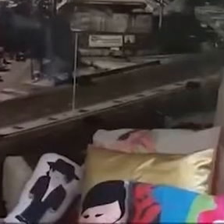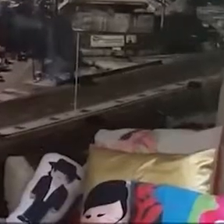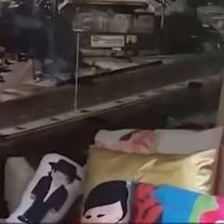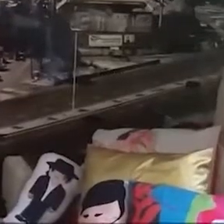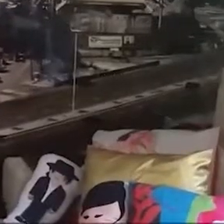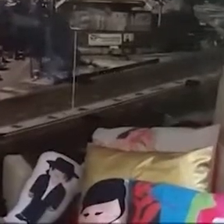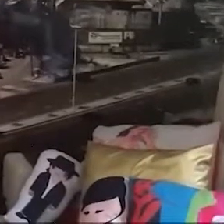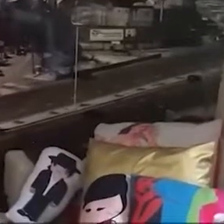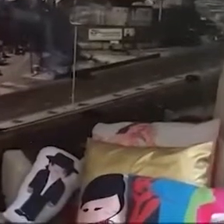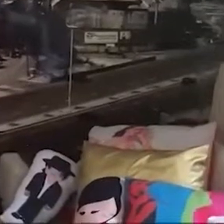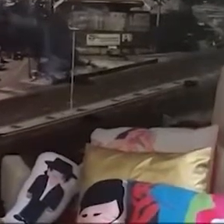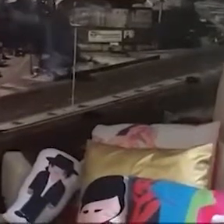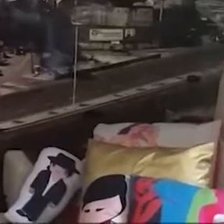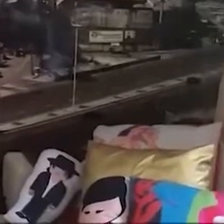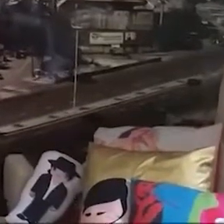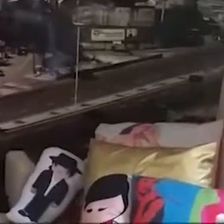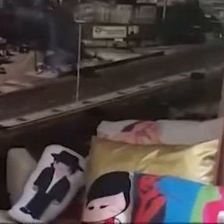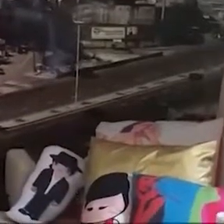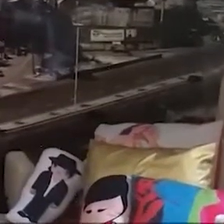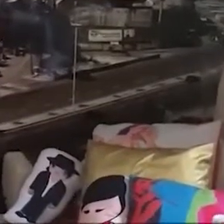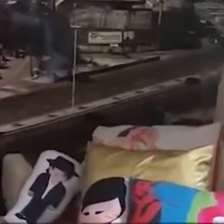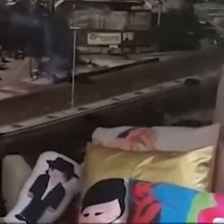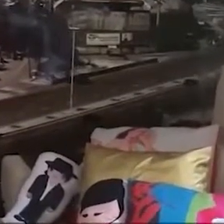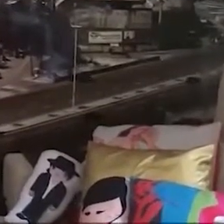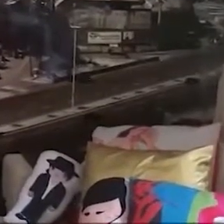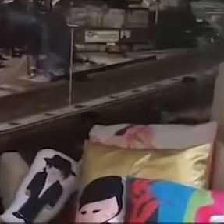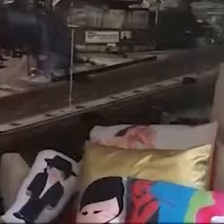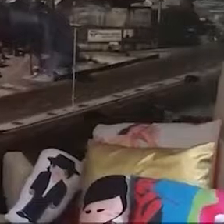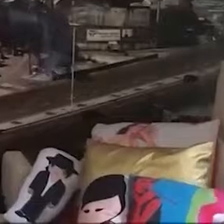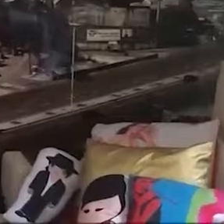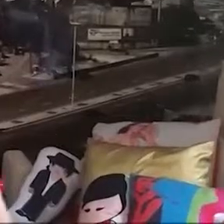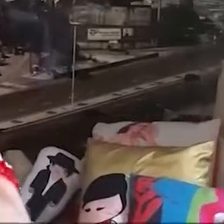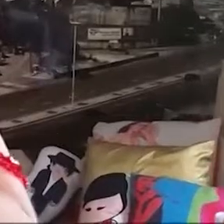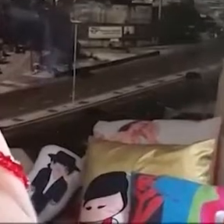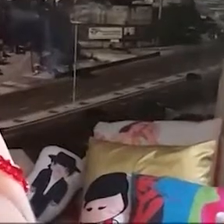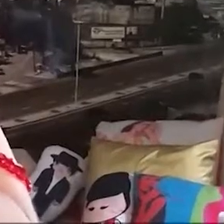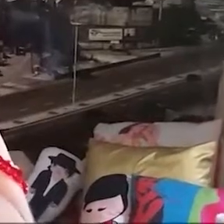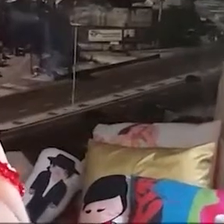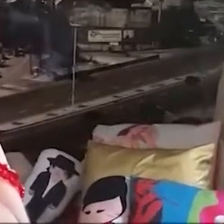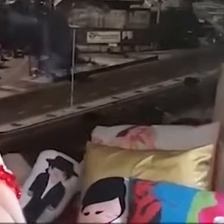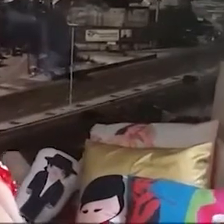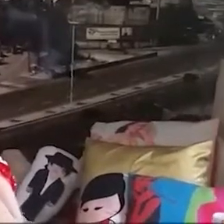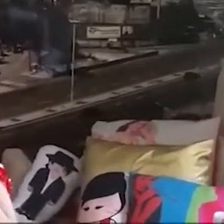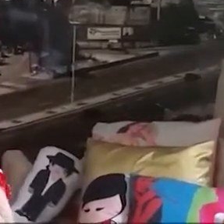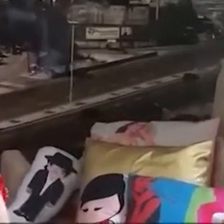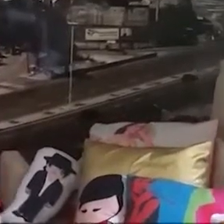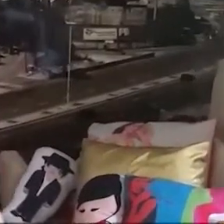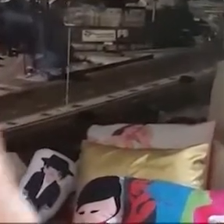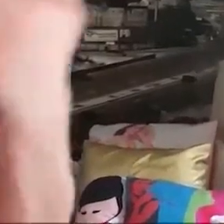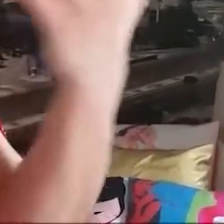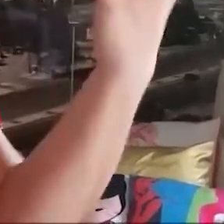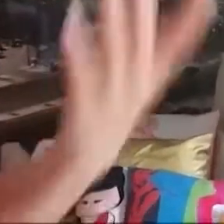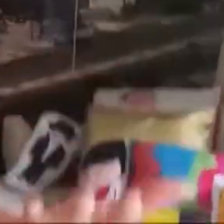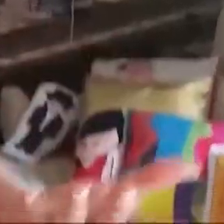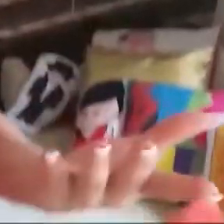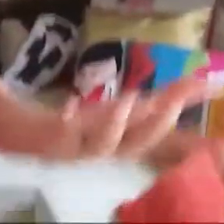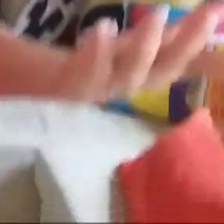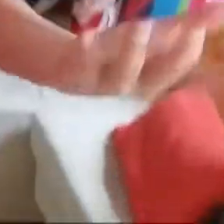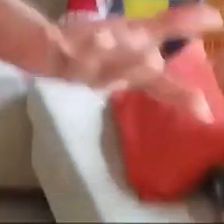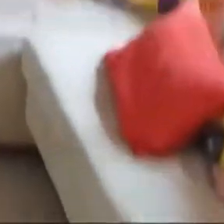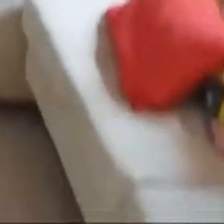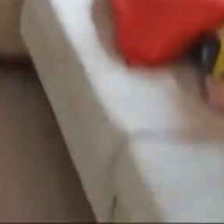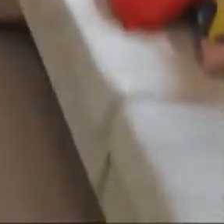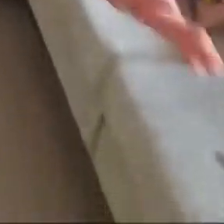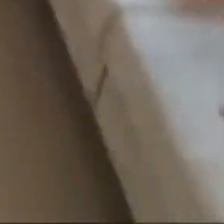A melhor maneira da gente presentear alguém é através da oração. E eu sei, Vânia, meu amigo, que você merece. Muito obrigada por ter